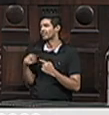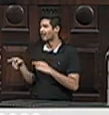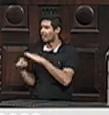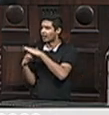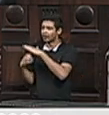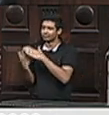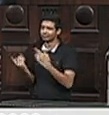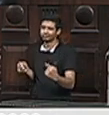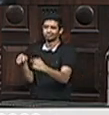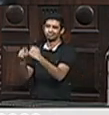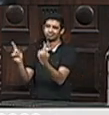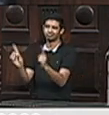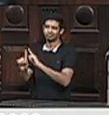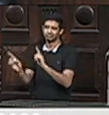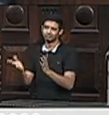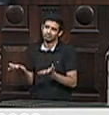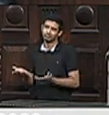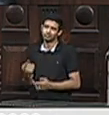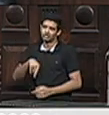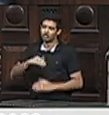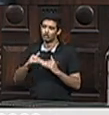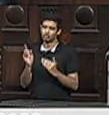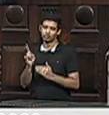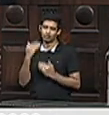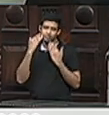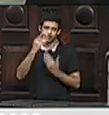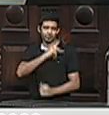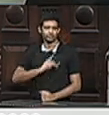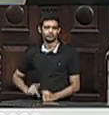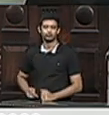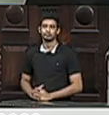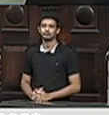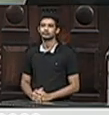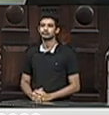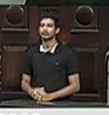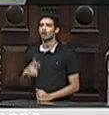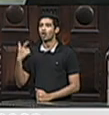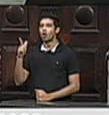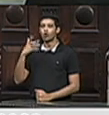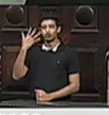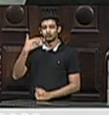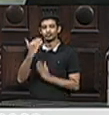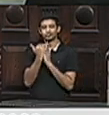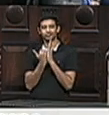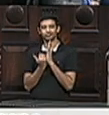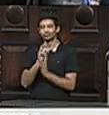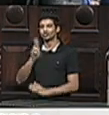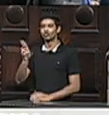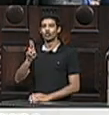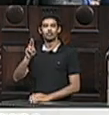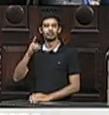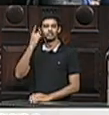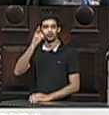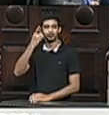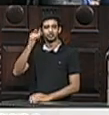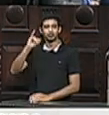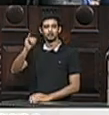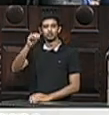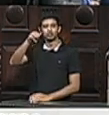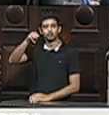contrário a esse projeto, por entender que ele é inadequado, que a representação de patrões e empregados ficaria